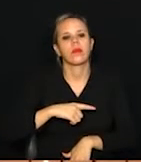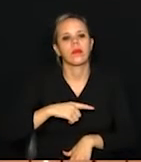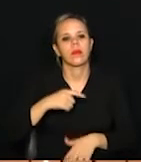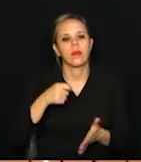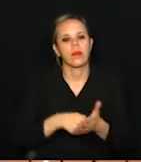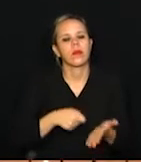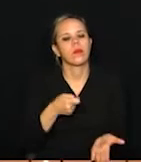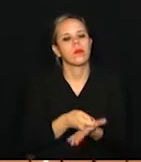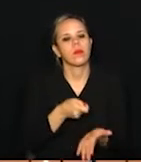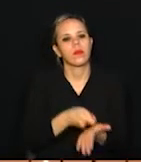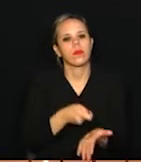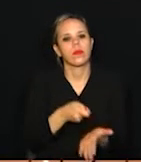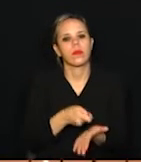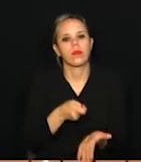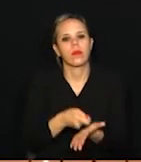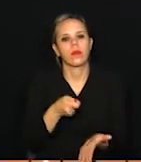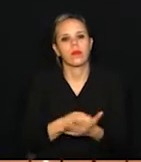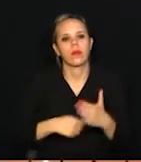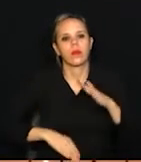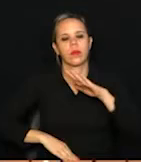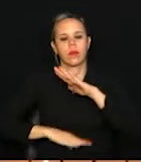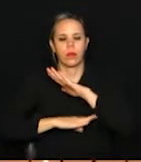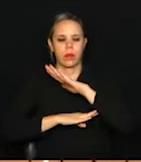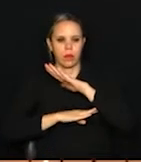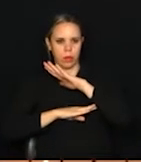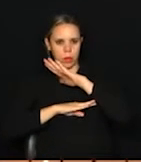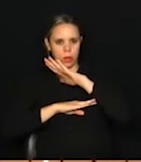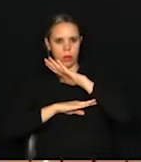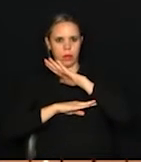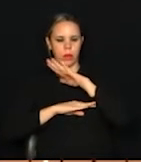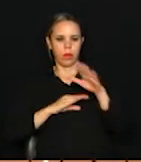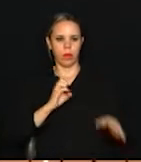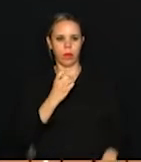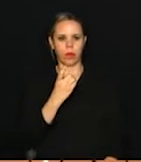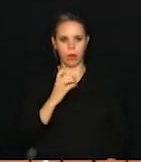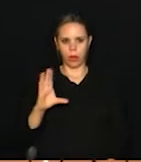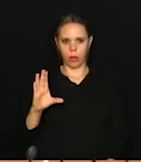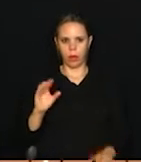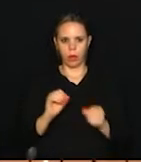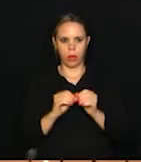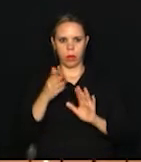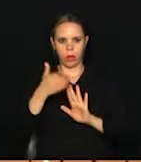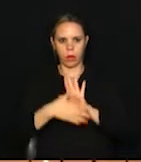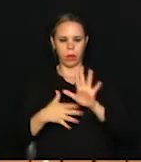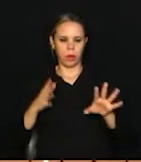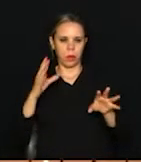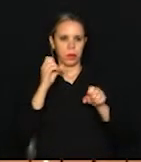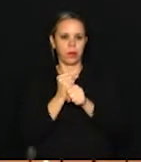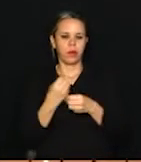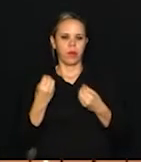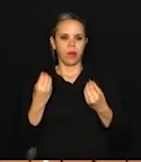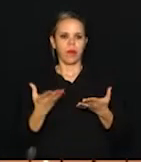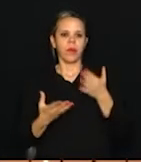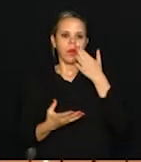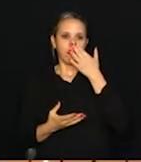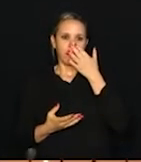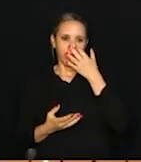obriga a Câmara Municipal, a INDEC, a fazer a prestação e encaminhamento das